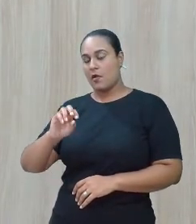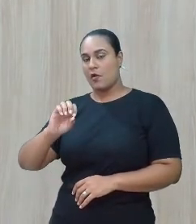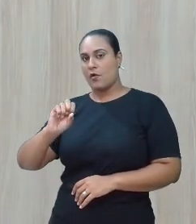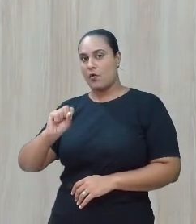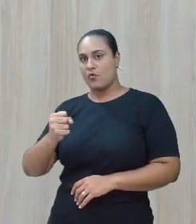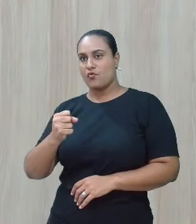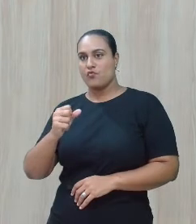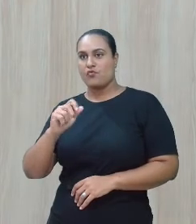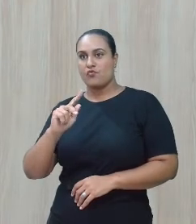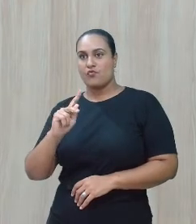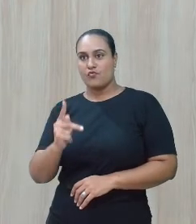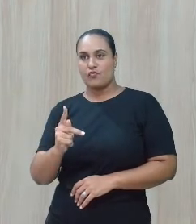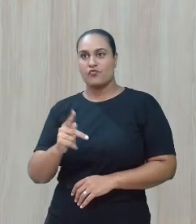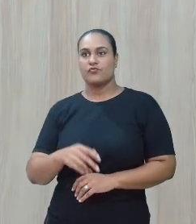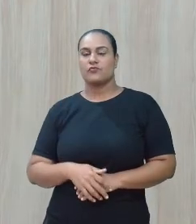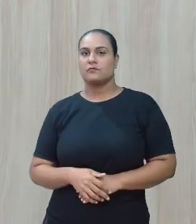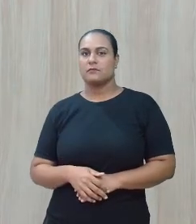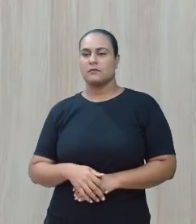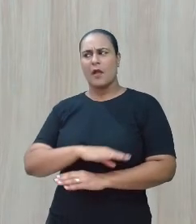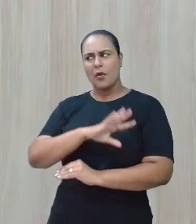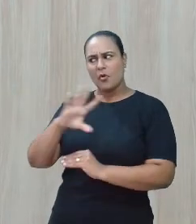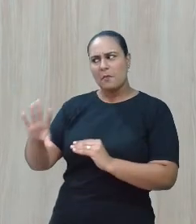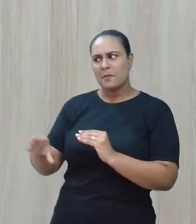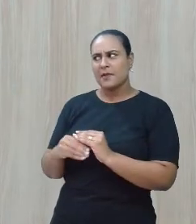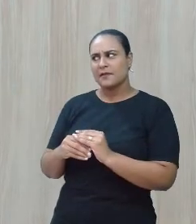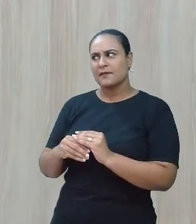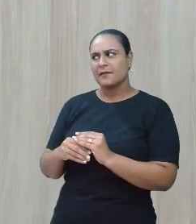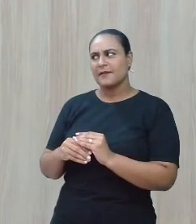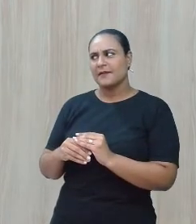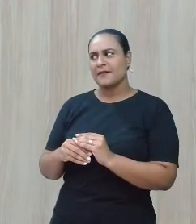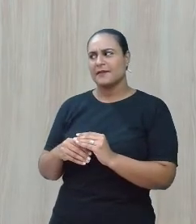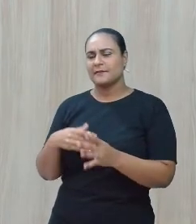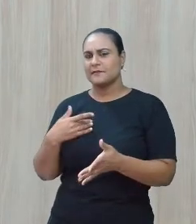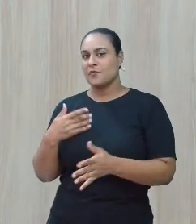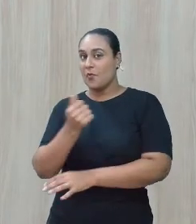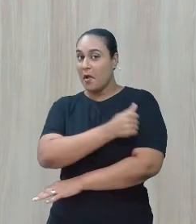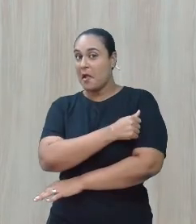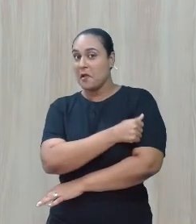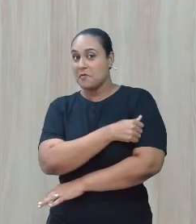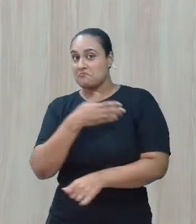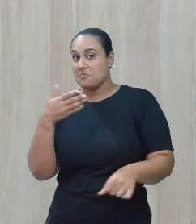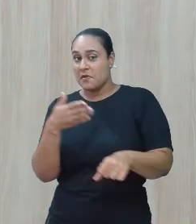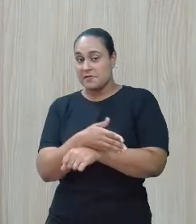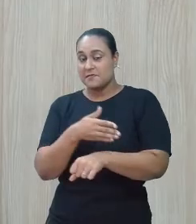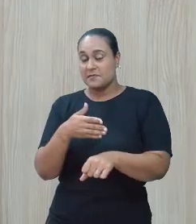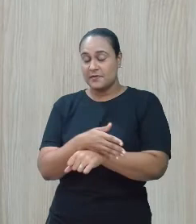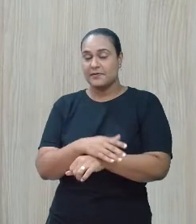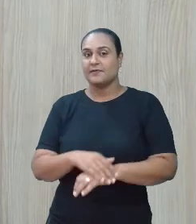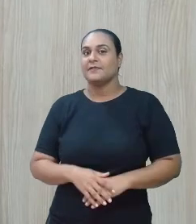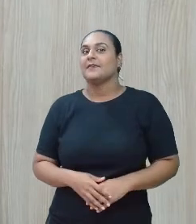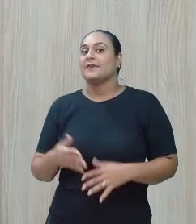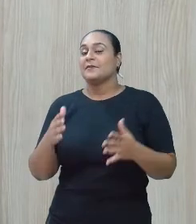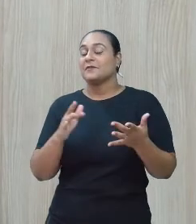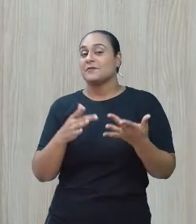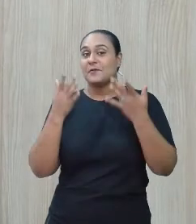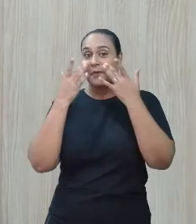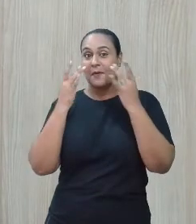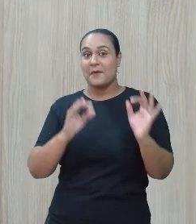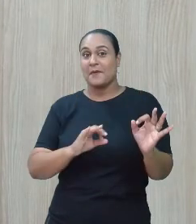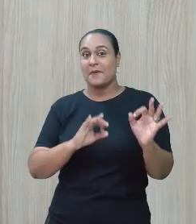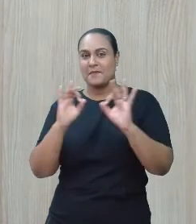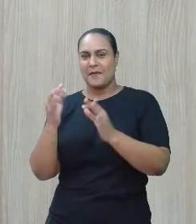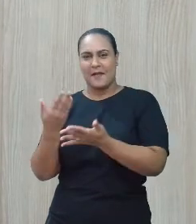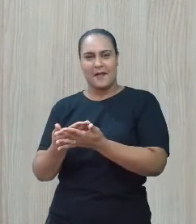Viviane, você quer falar alguma coisa aí com os alunos? Eles estão interagindo. Eu estou aqui acompanhando a